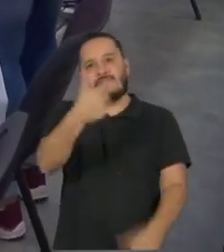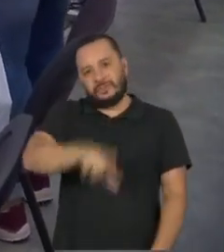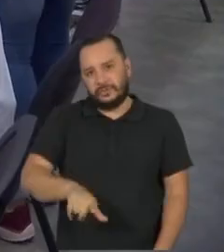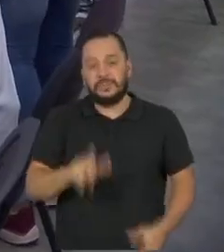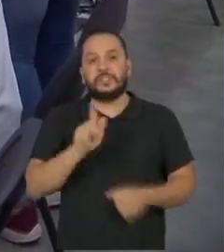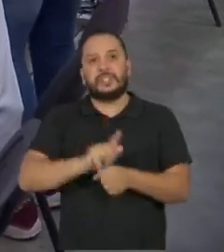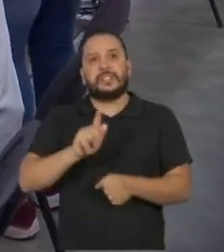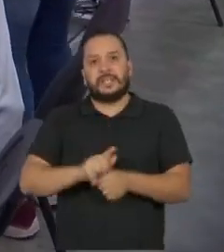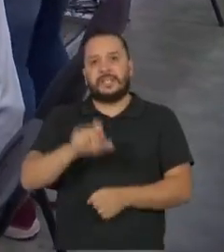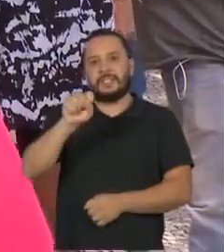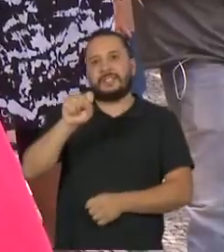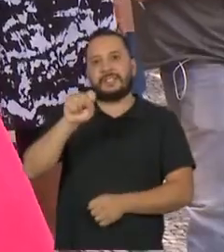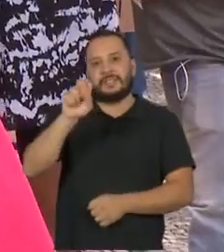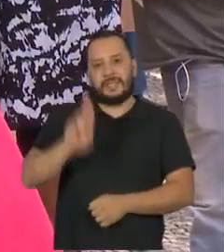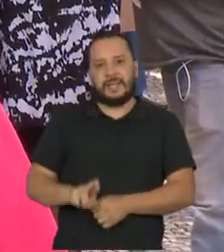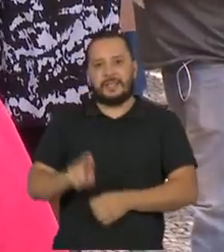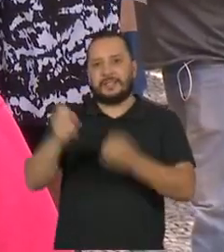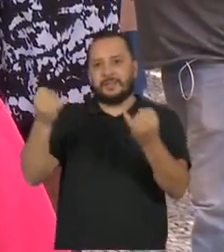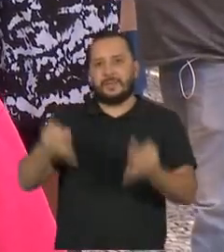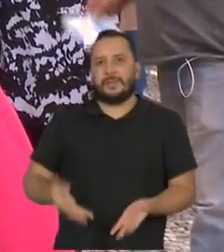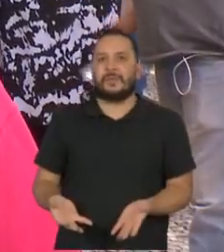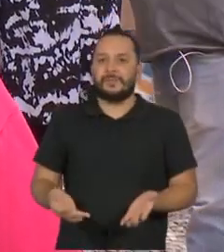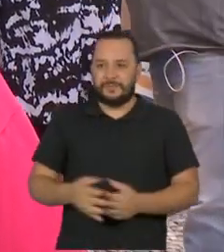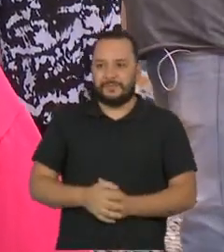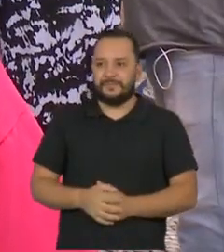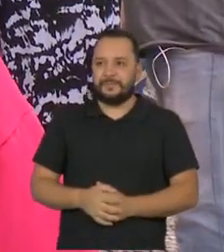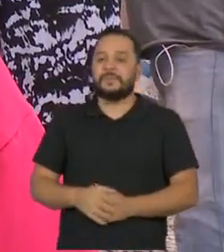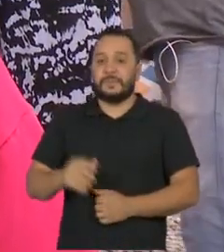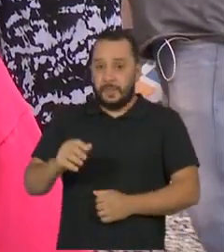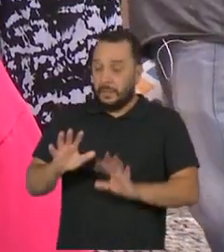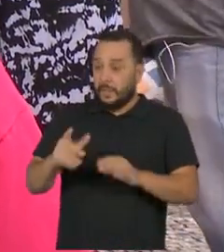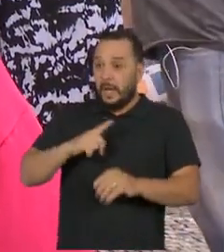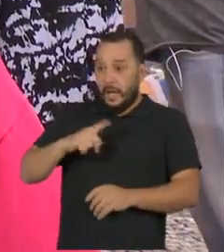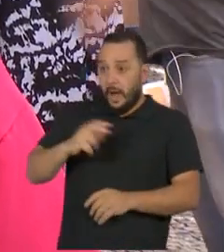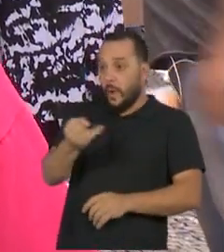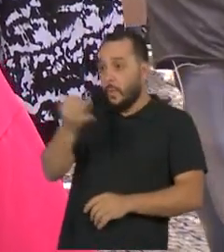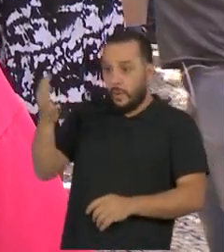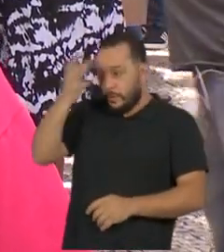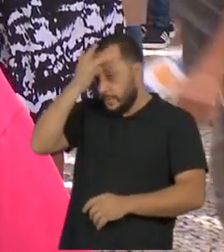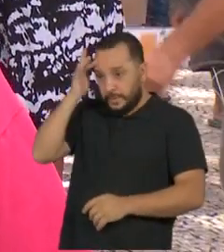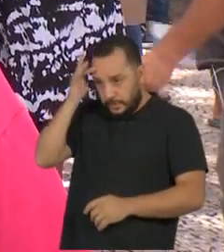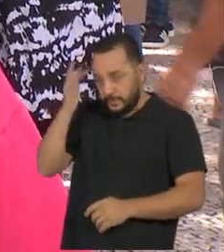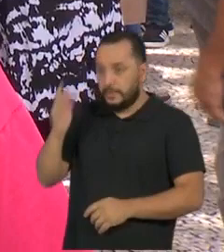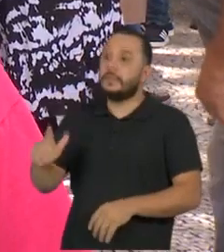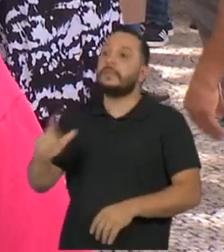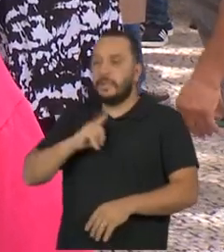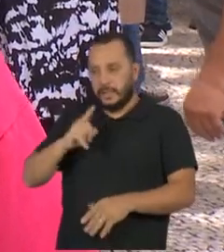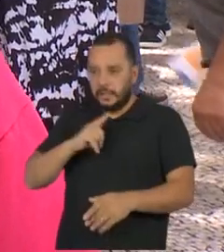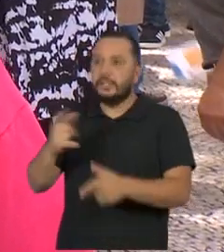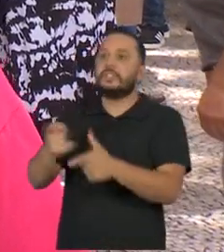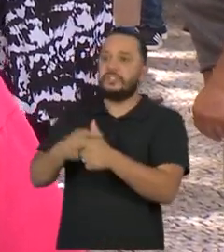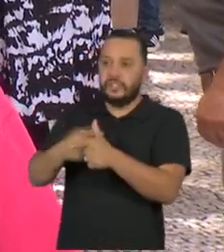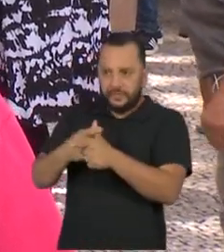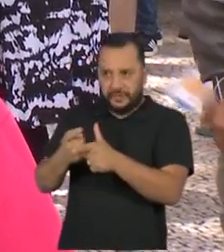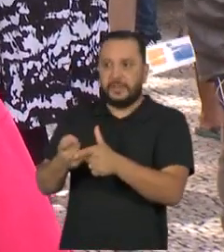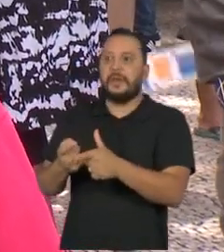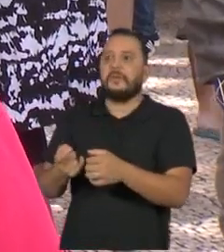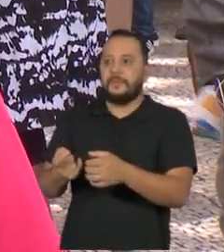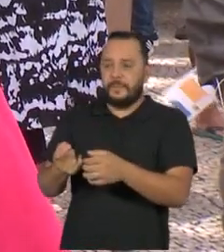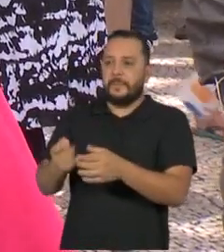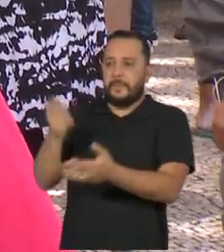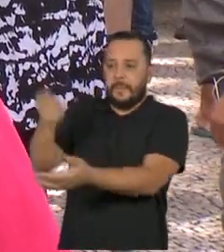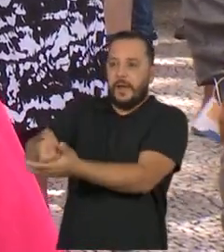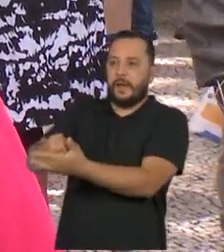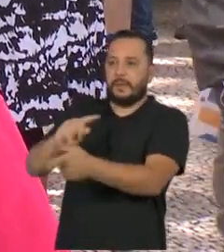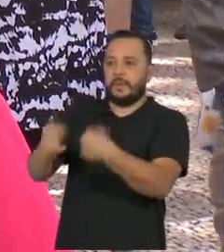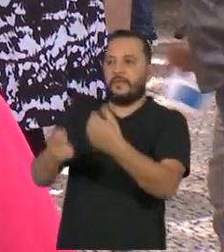gerente do Serasa Consumidor. Infelizmente, a gente nota que algumas pessoas, sim, têm uma reincidência nas dívidas, muitas vezes porque a pessoa